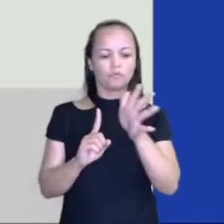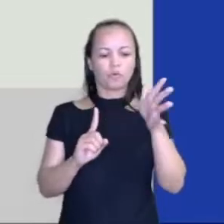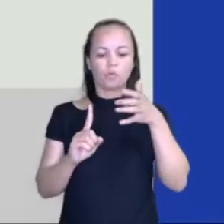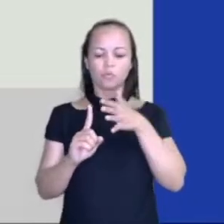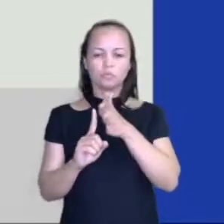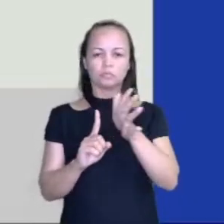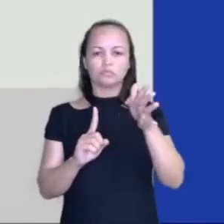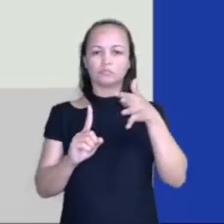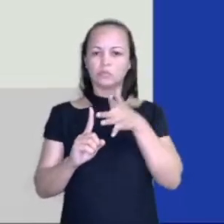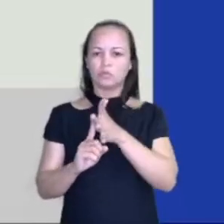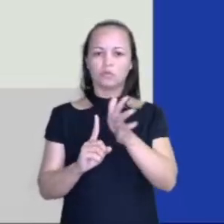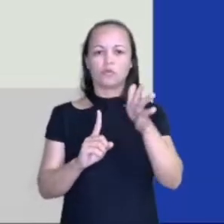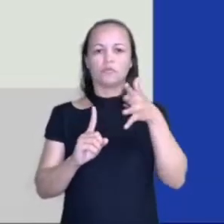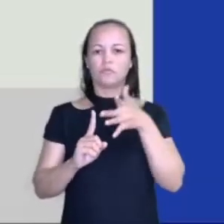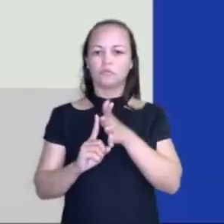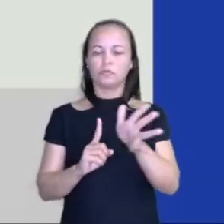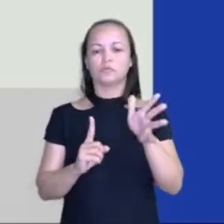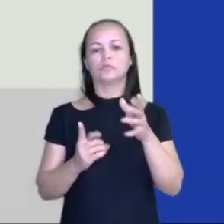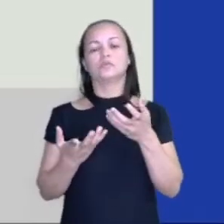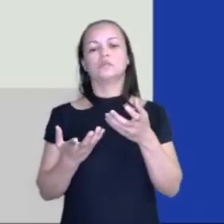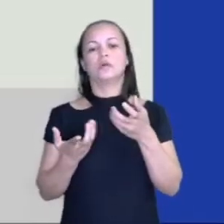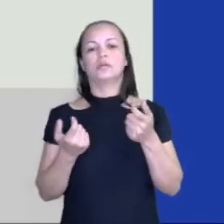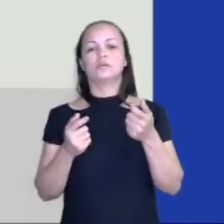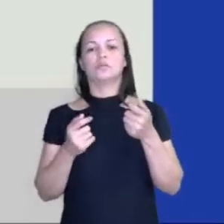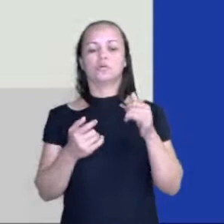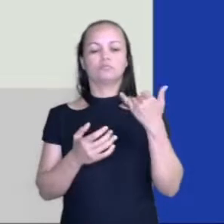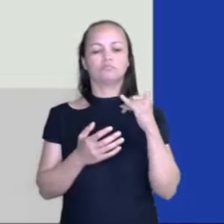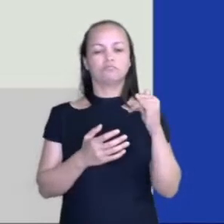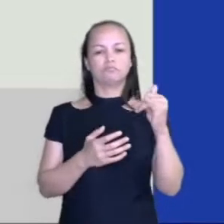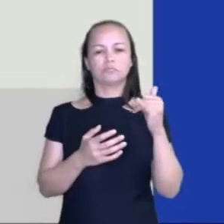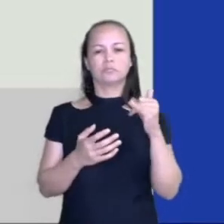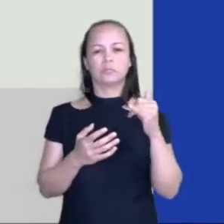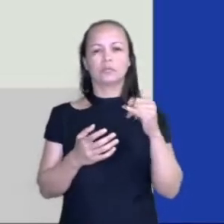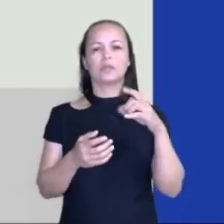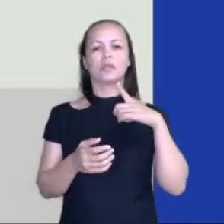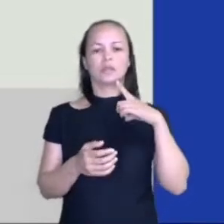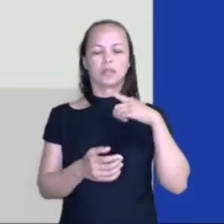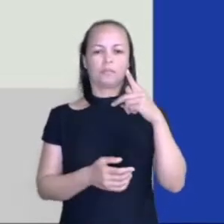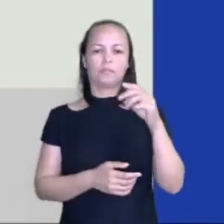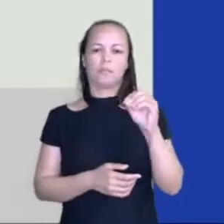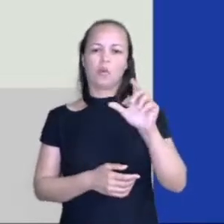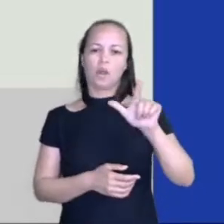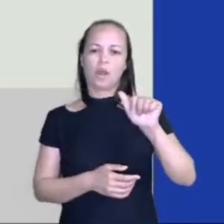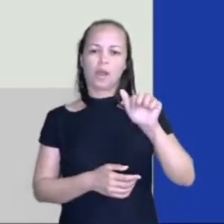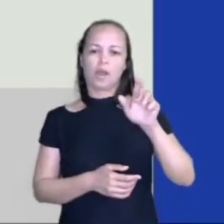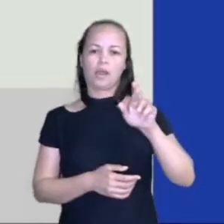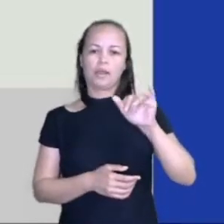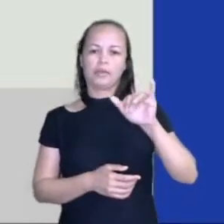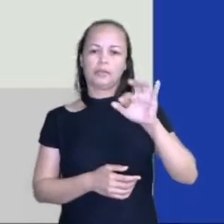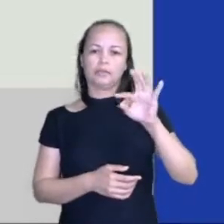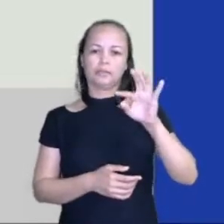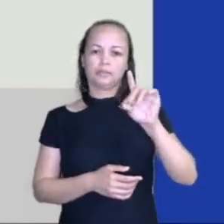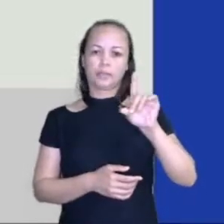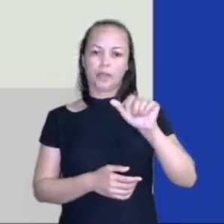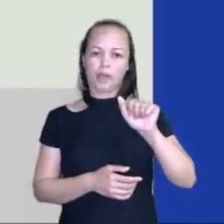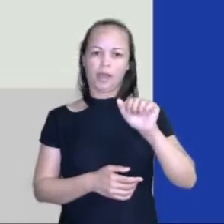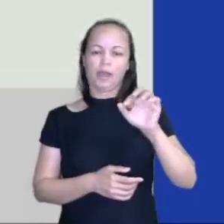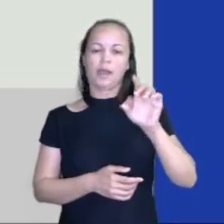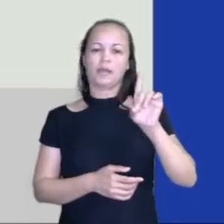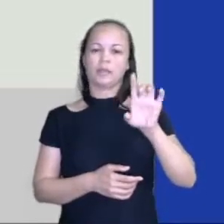portanto seu circuito polaridade porque possui polaridade positiva e negativa